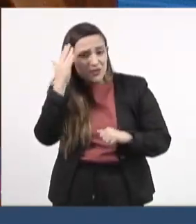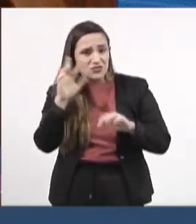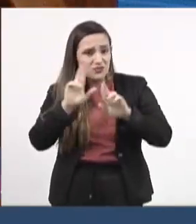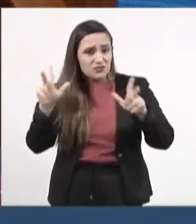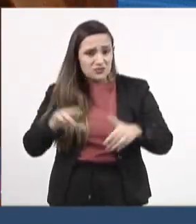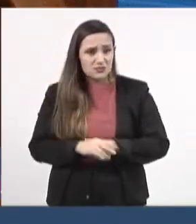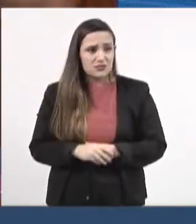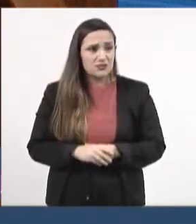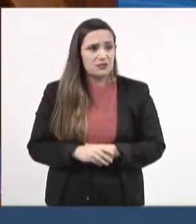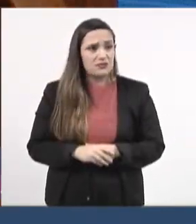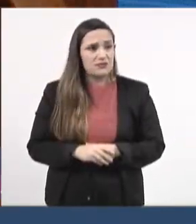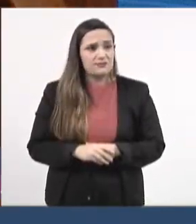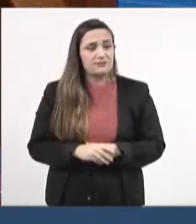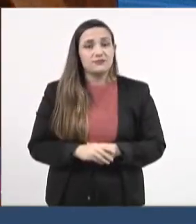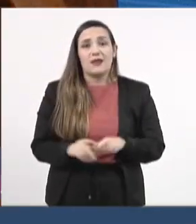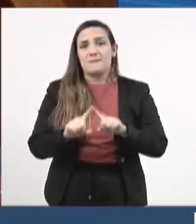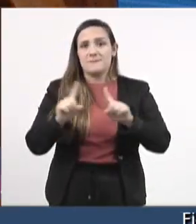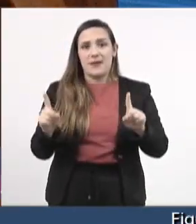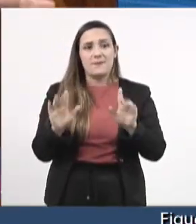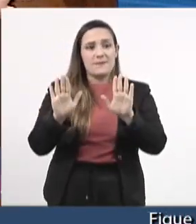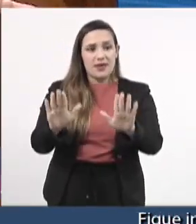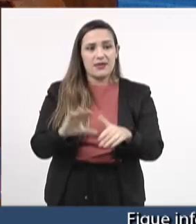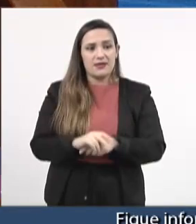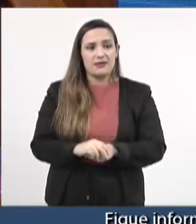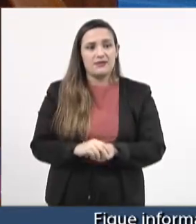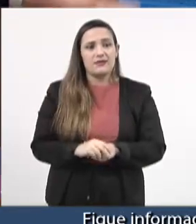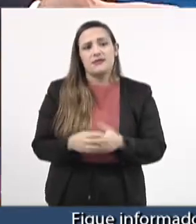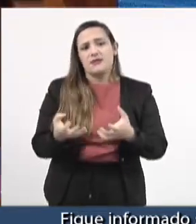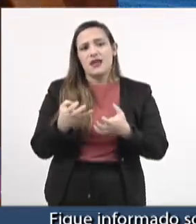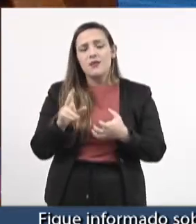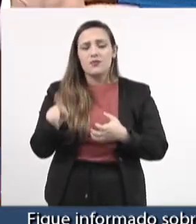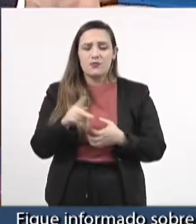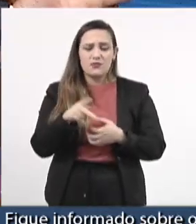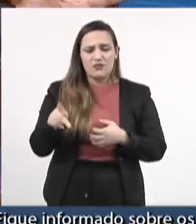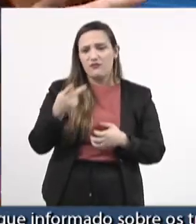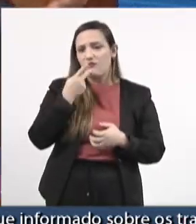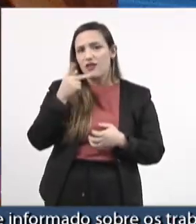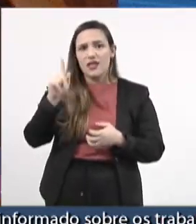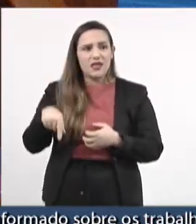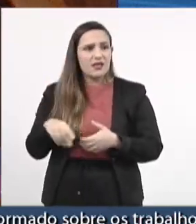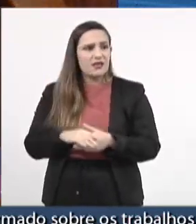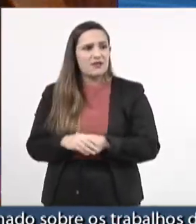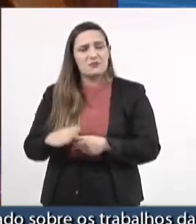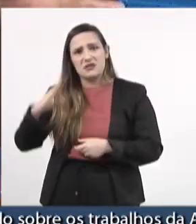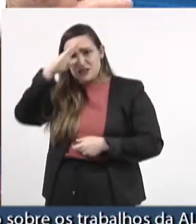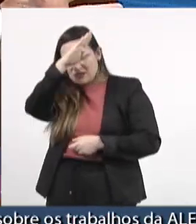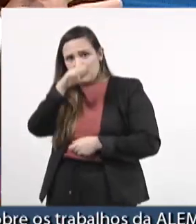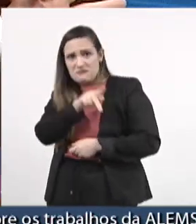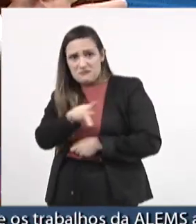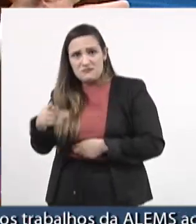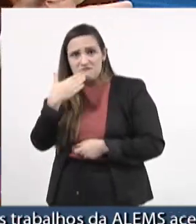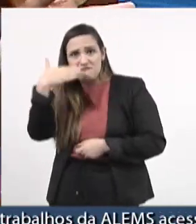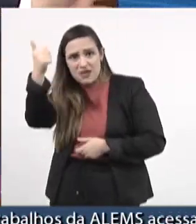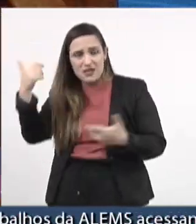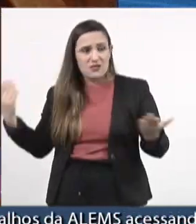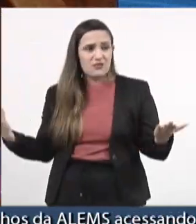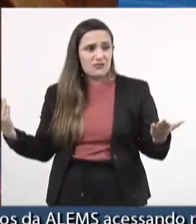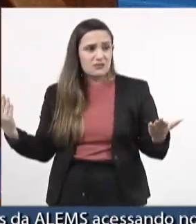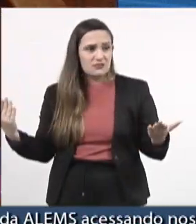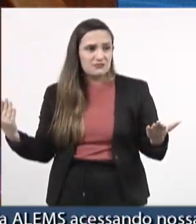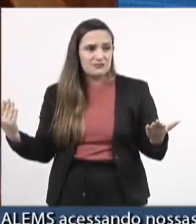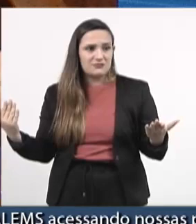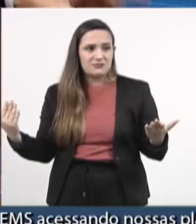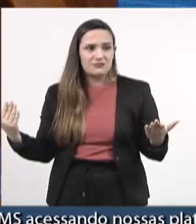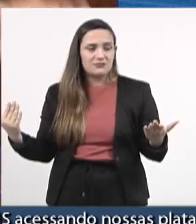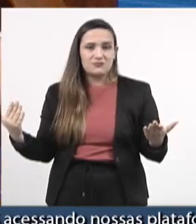isso. Agora, vocês querem que os professores só falem que o Bolsonaro foi o melhor presidente do Brasil? Aí não